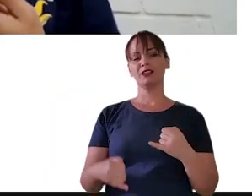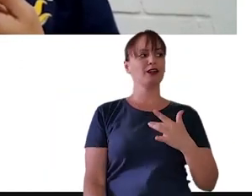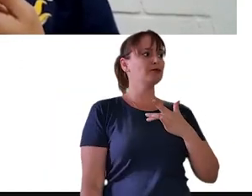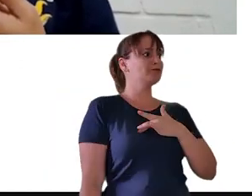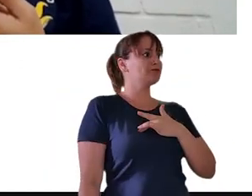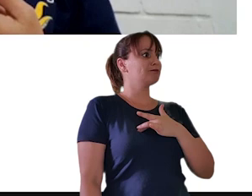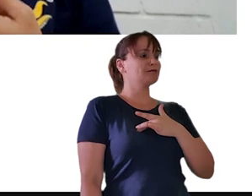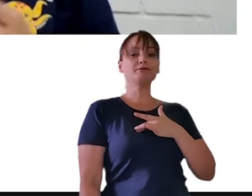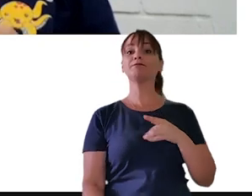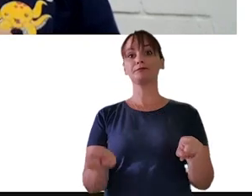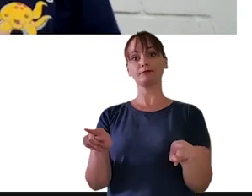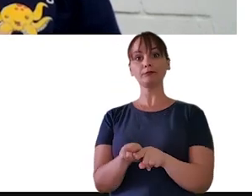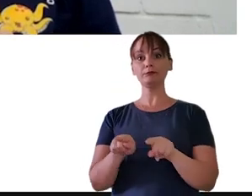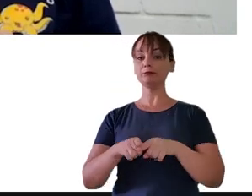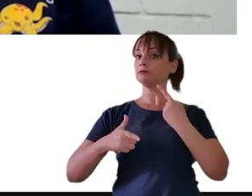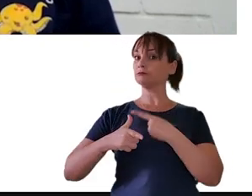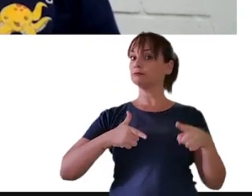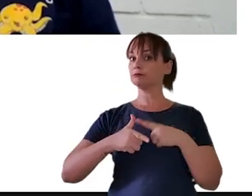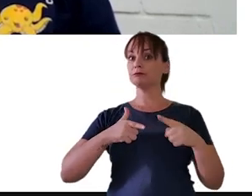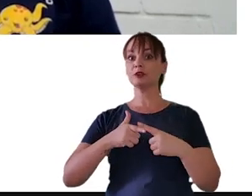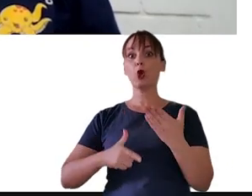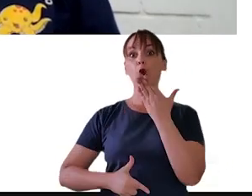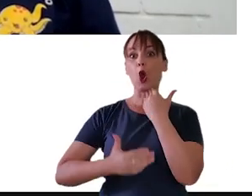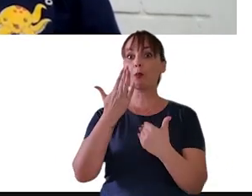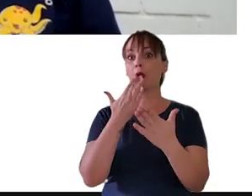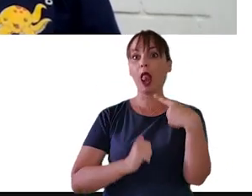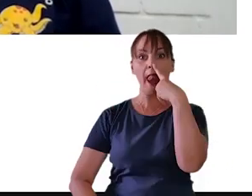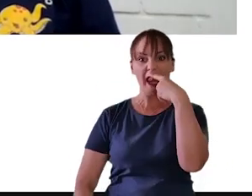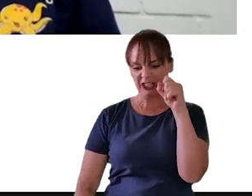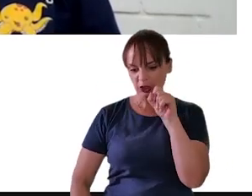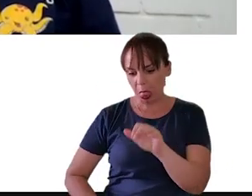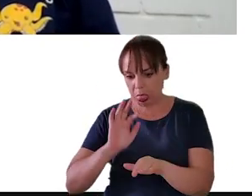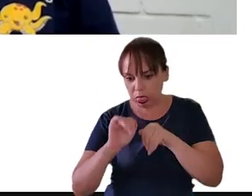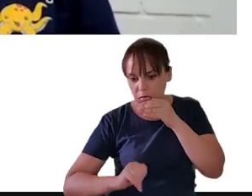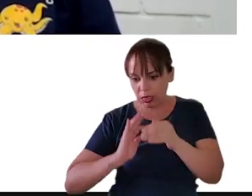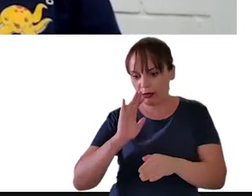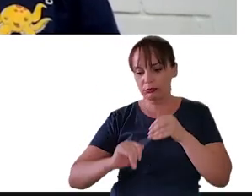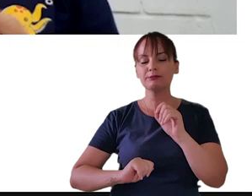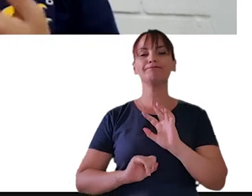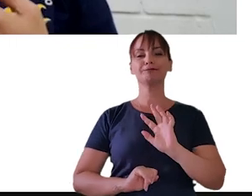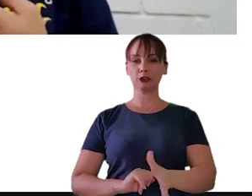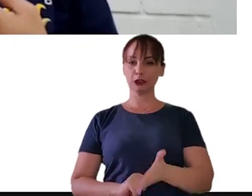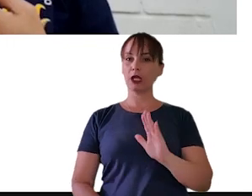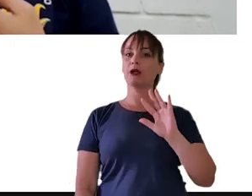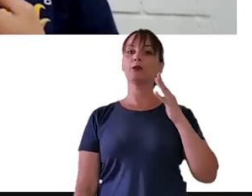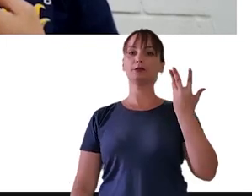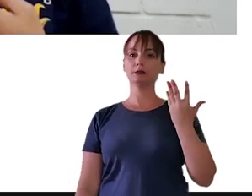É, tem o problema também de se alimentar de lixo, né? Também já ocorreu de